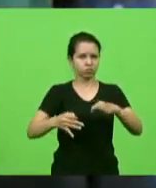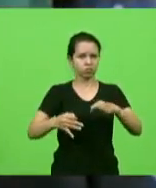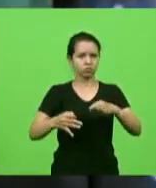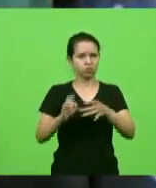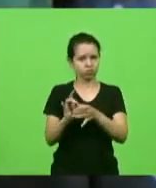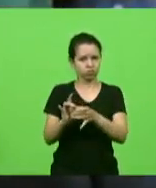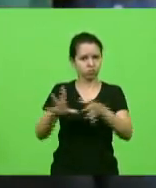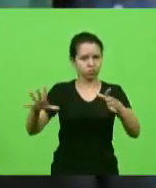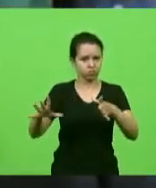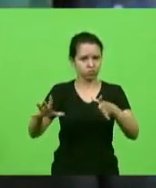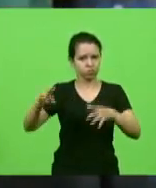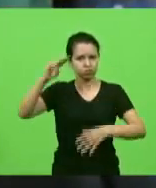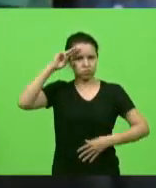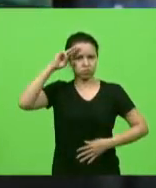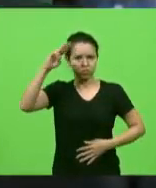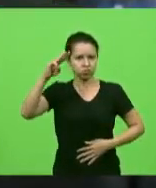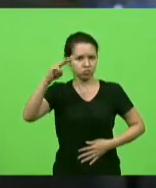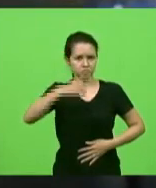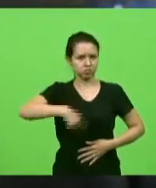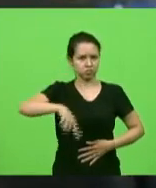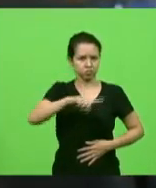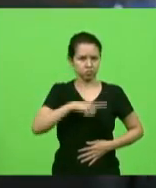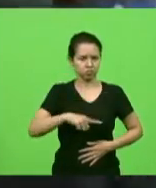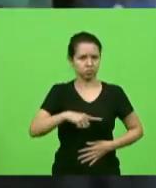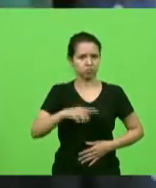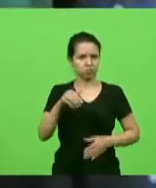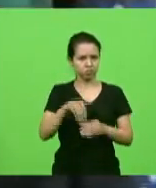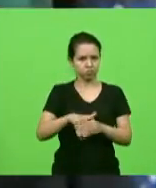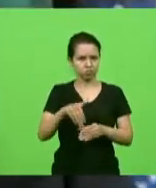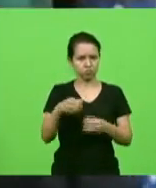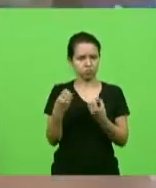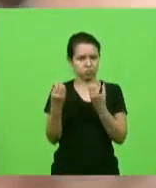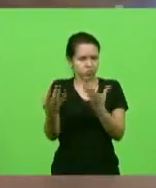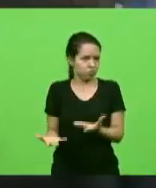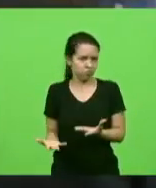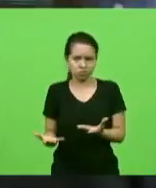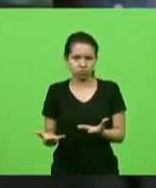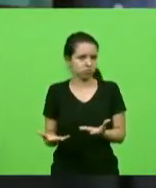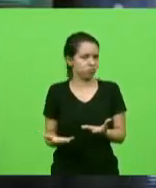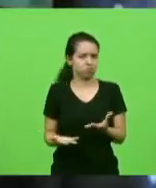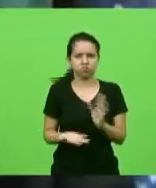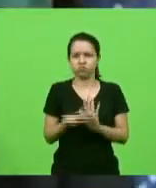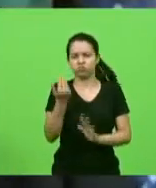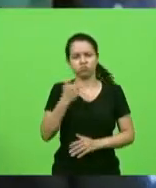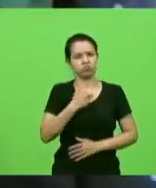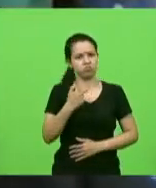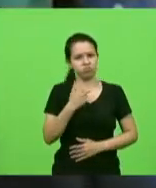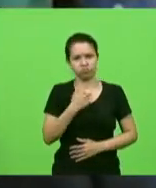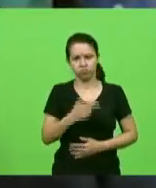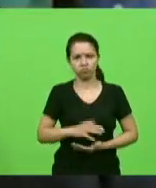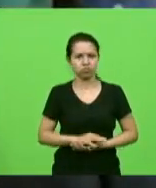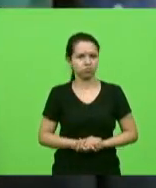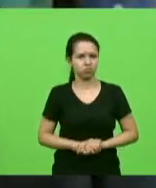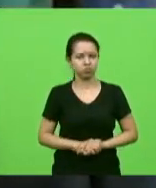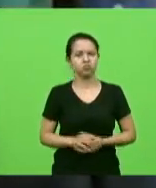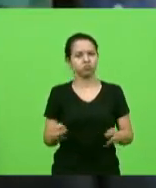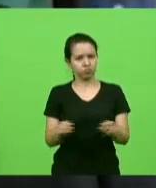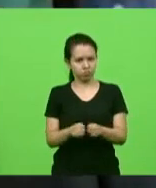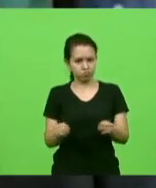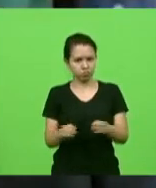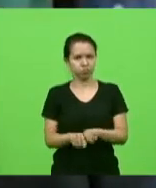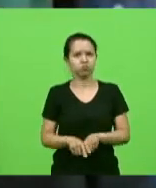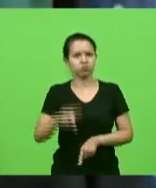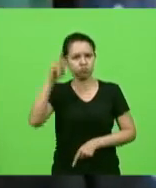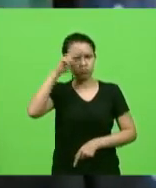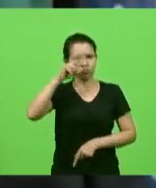Carlos Moisés nós não temos condições mais desenvolver só mandar sabe também a memória o voto da desembargadora